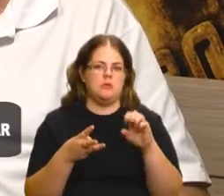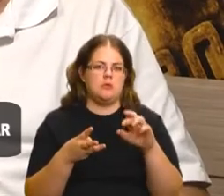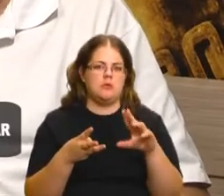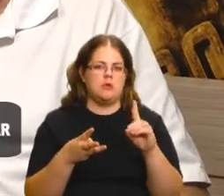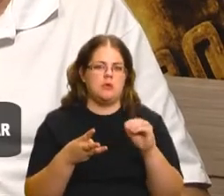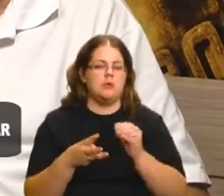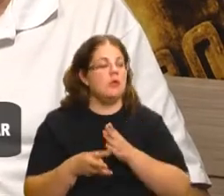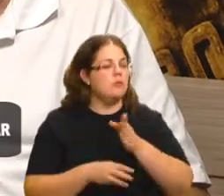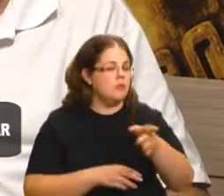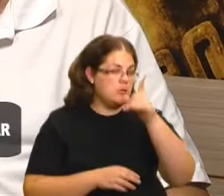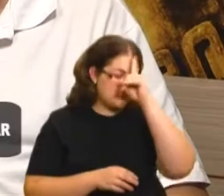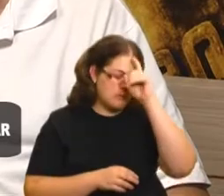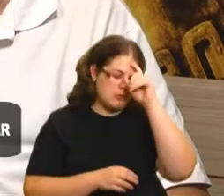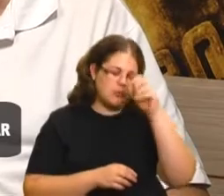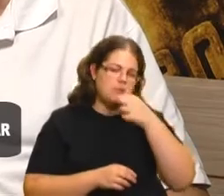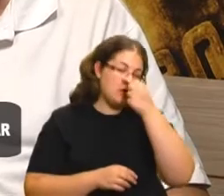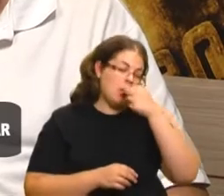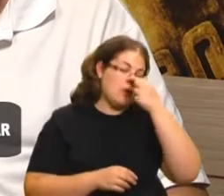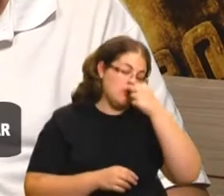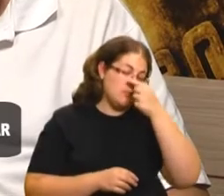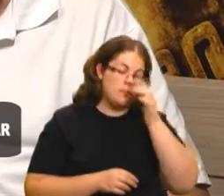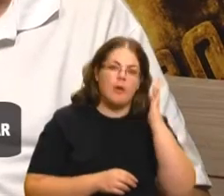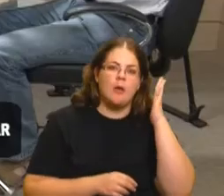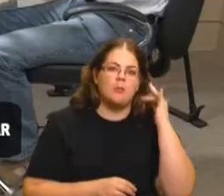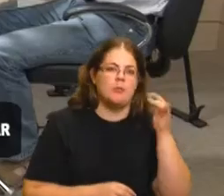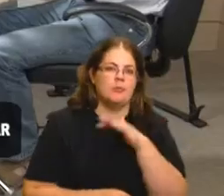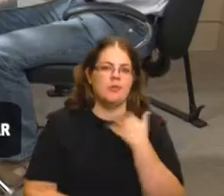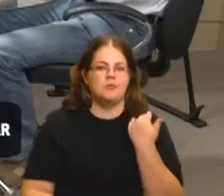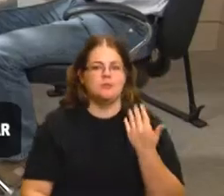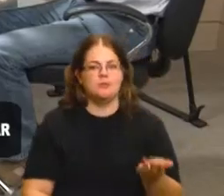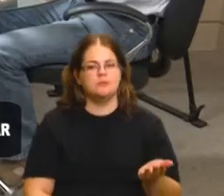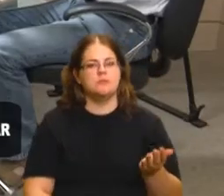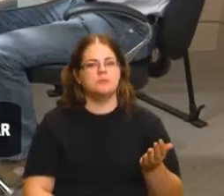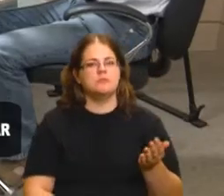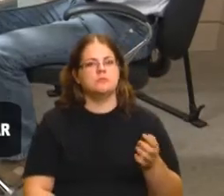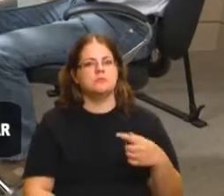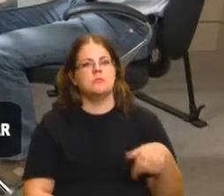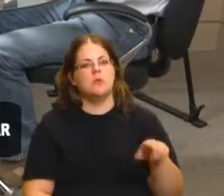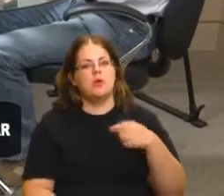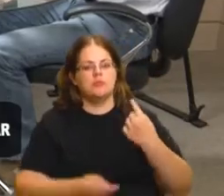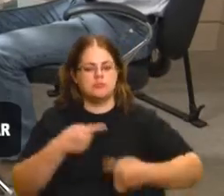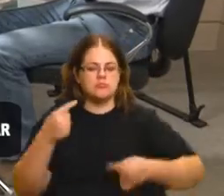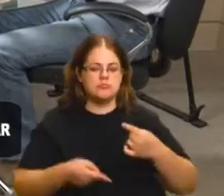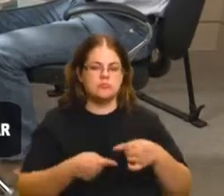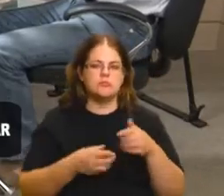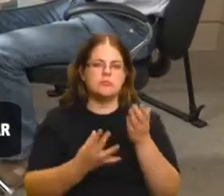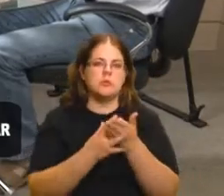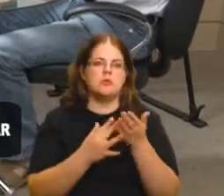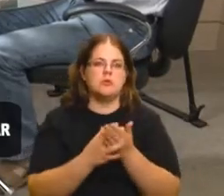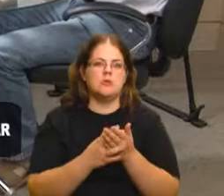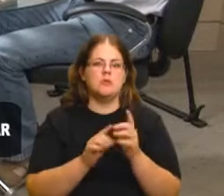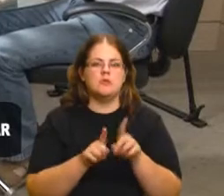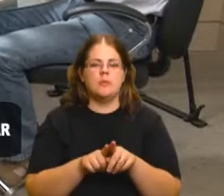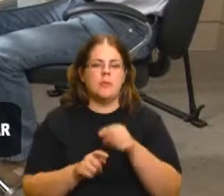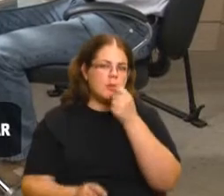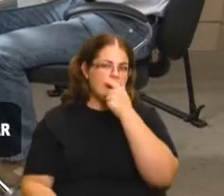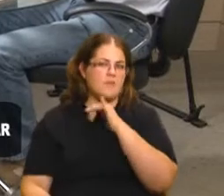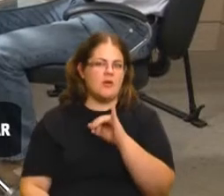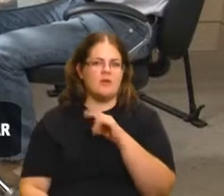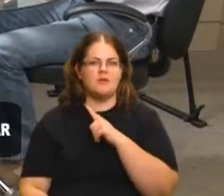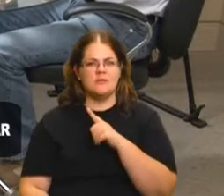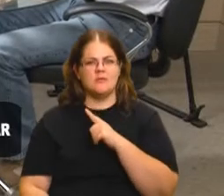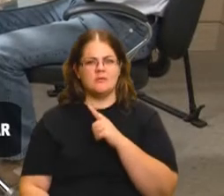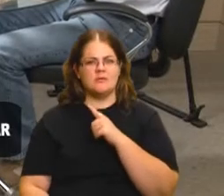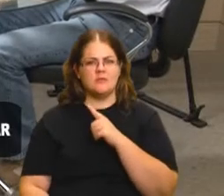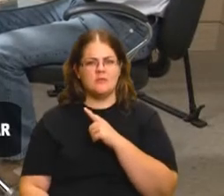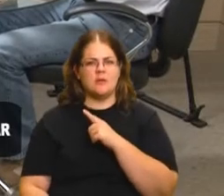foi internado no hospital para tratar de uma gripe, no dia seguinte ele estava morto. Eu até comentávamos aqui durante o intervalo, eu acompanhei o Ivan também, uma parte de uma produção chamada Amor